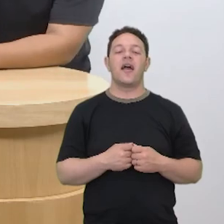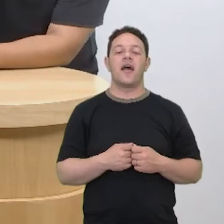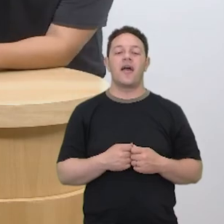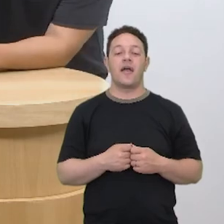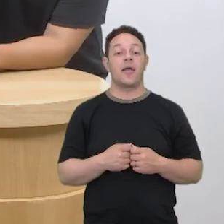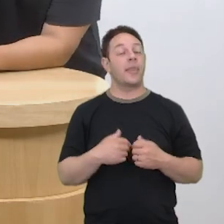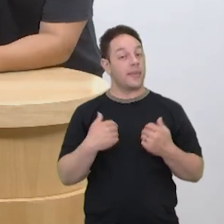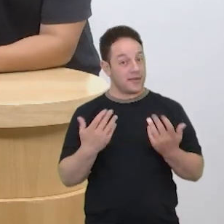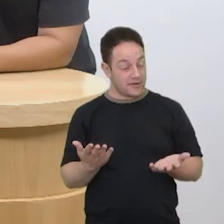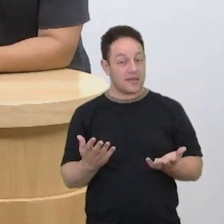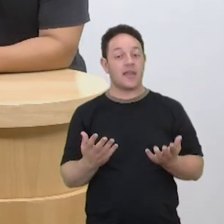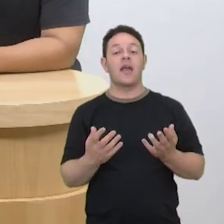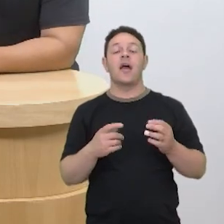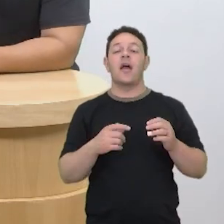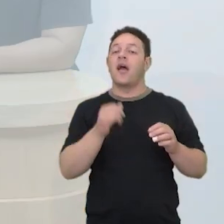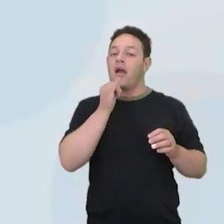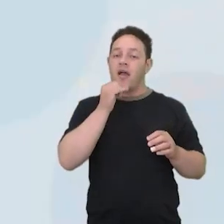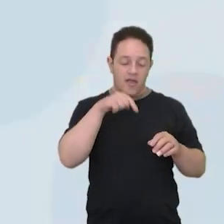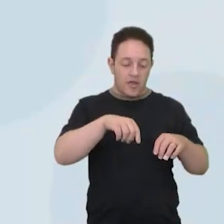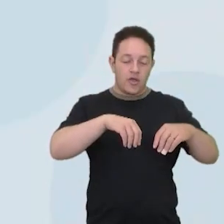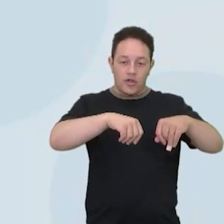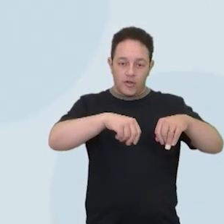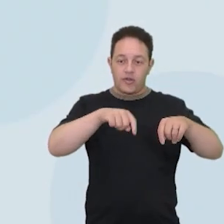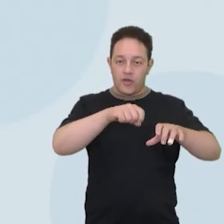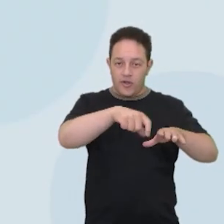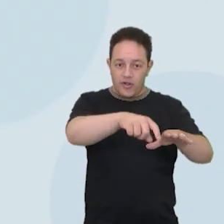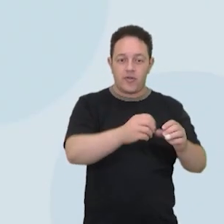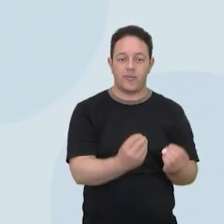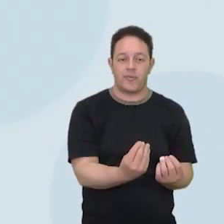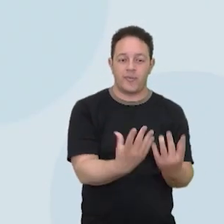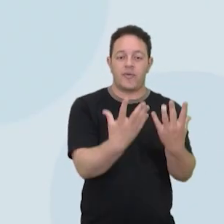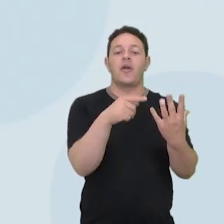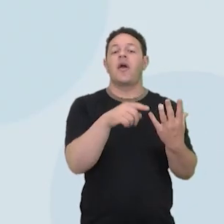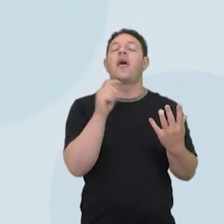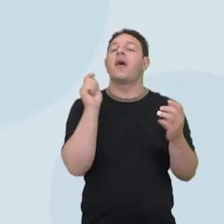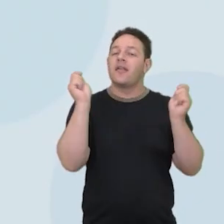Bom, e a fertilidade do solo, portanto, pode ser afetada